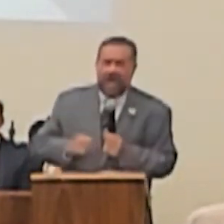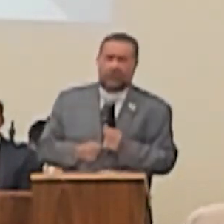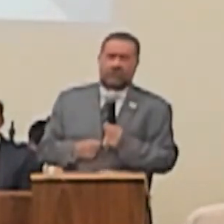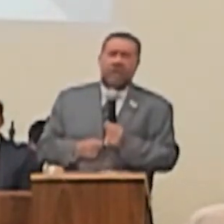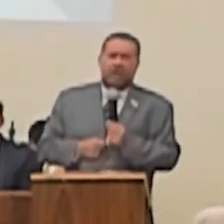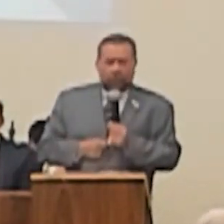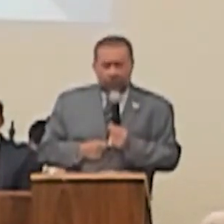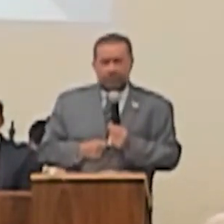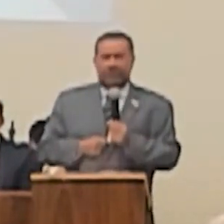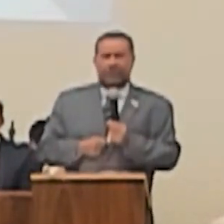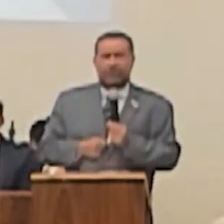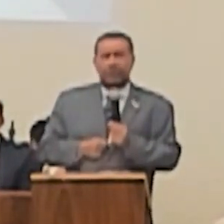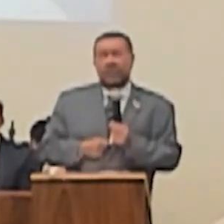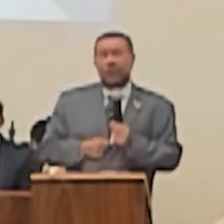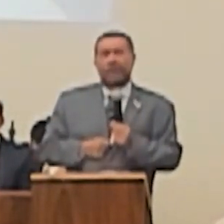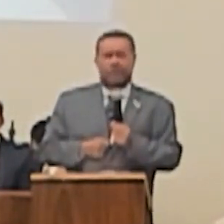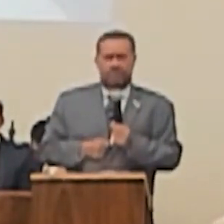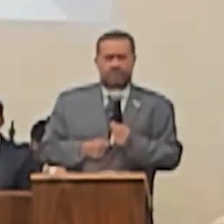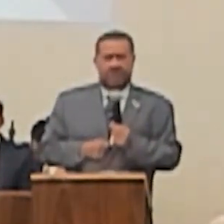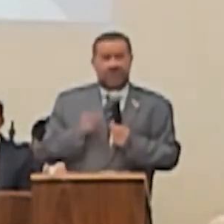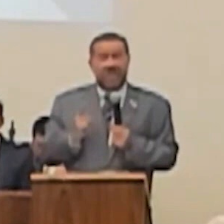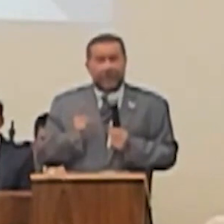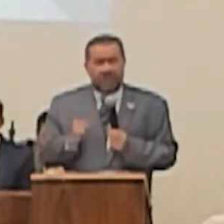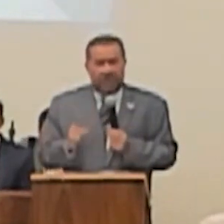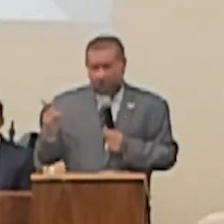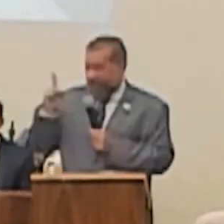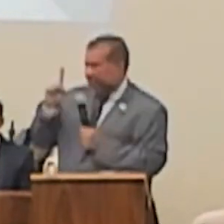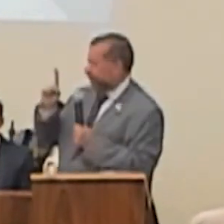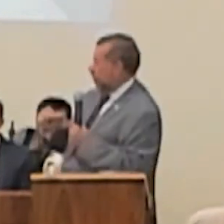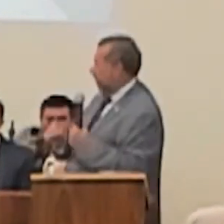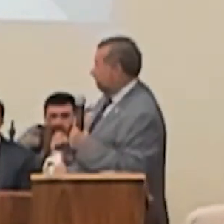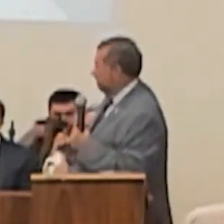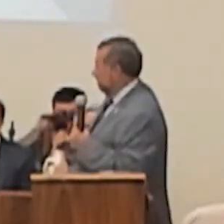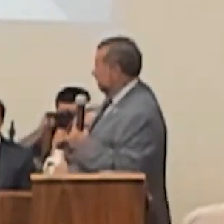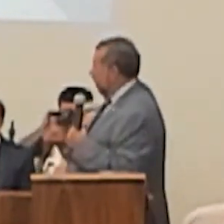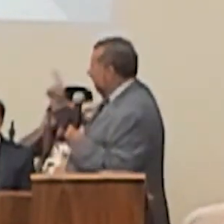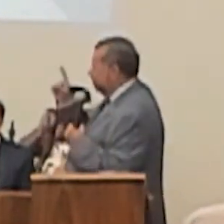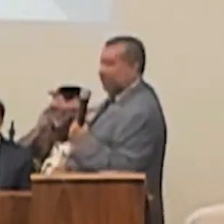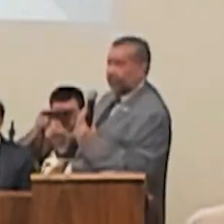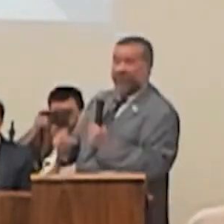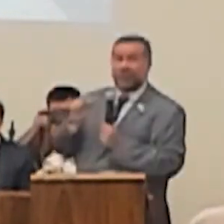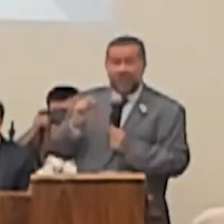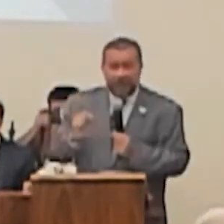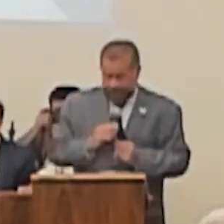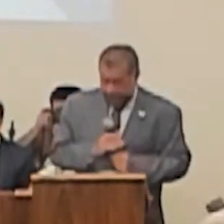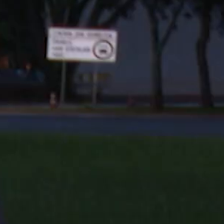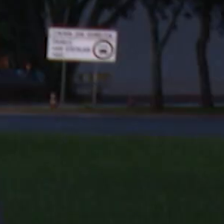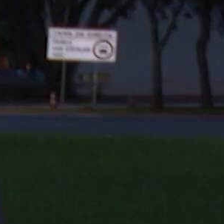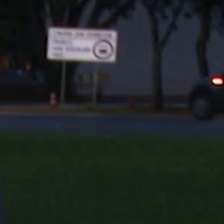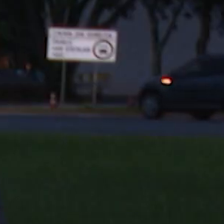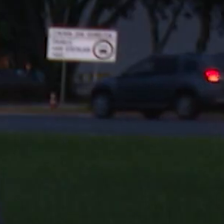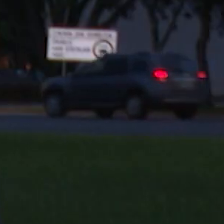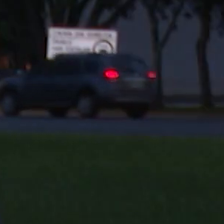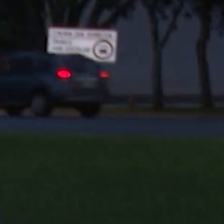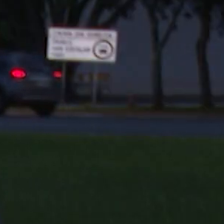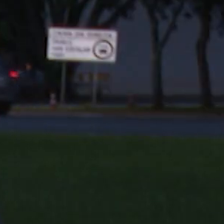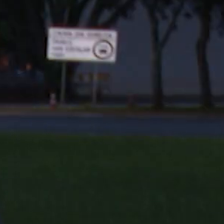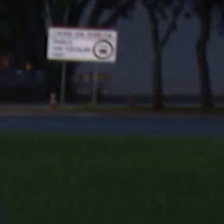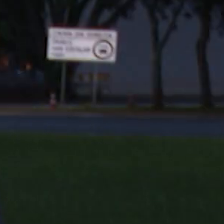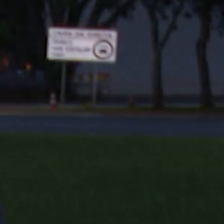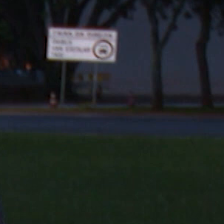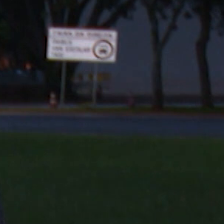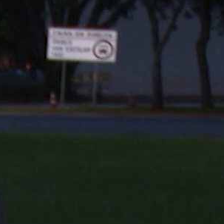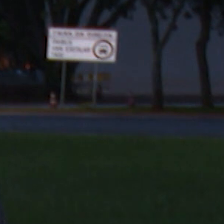dos estados, dos municípios e da União. Dívida, não é favor. Não é peso, é dívida. Amanhã serão